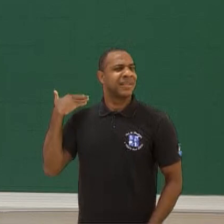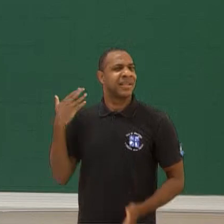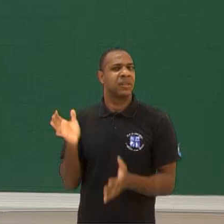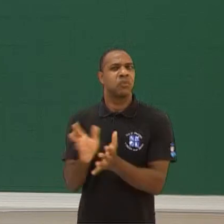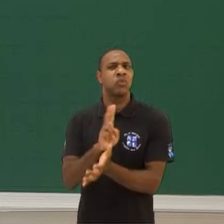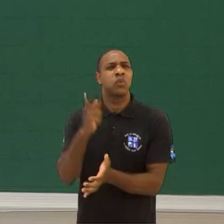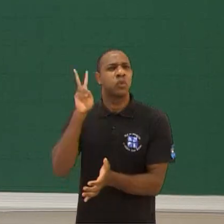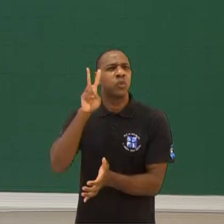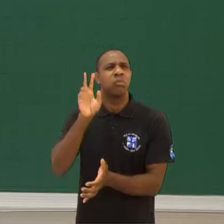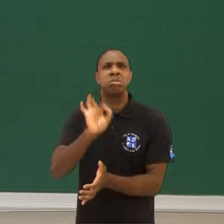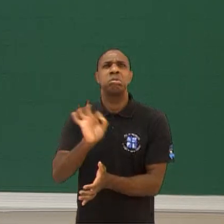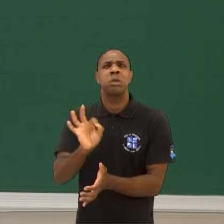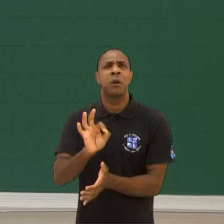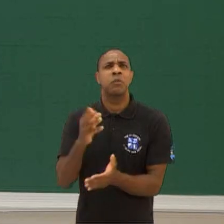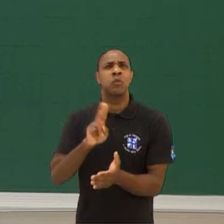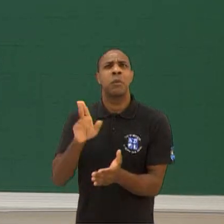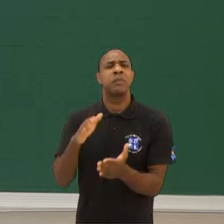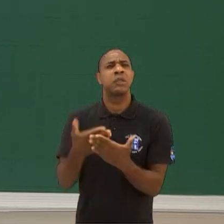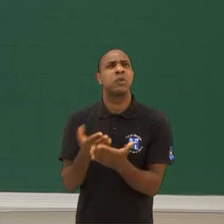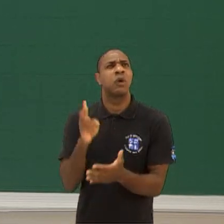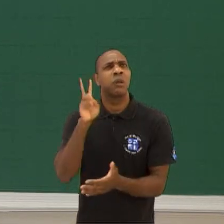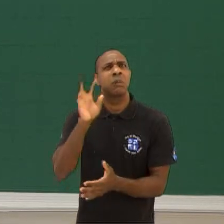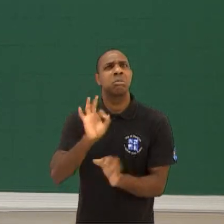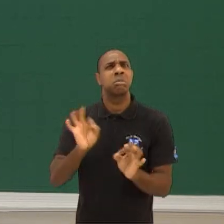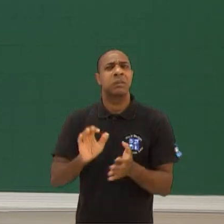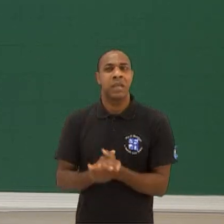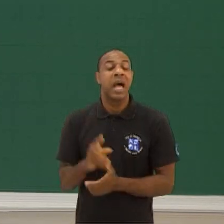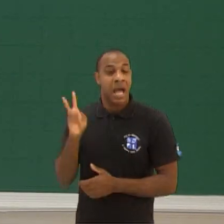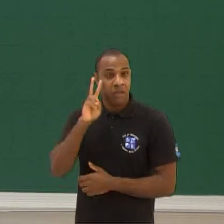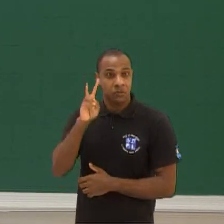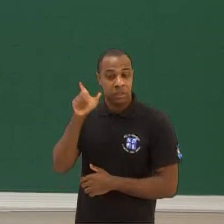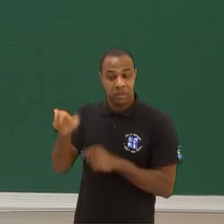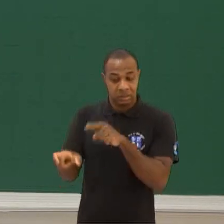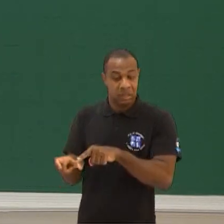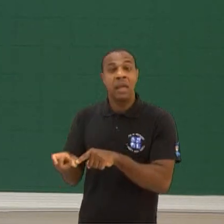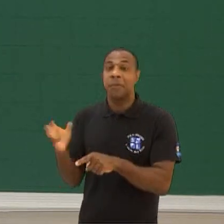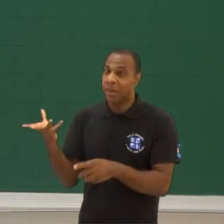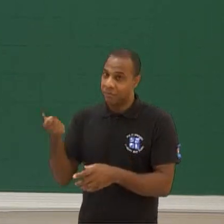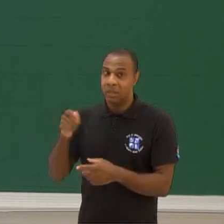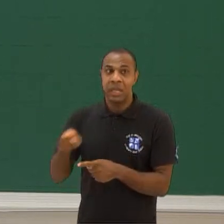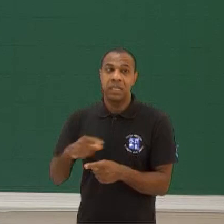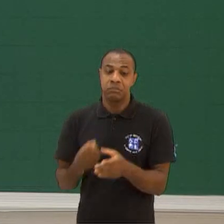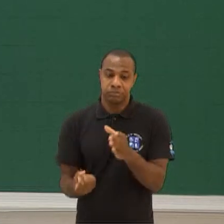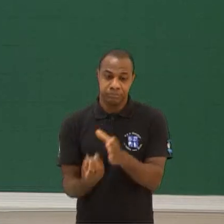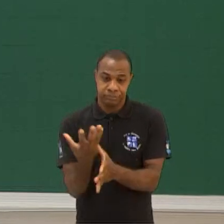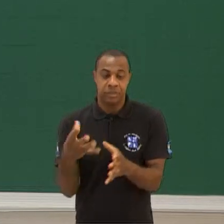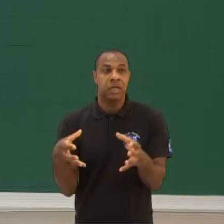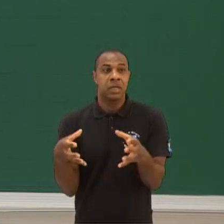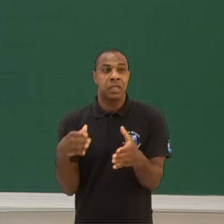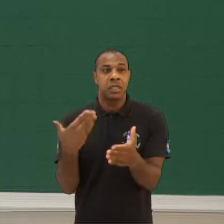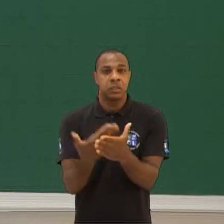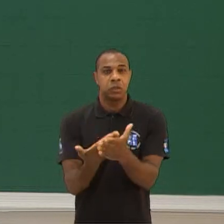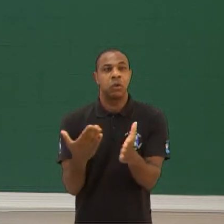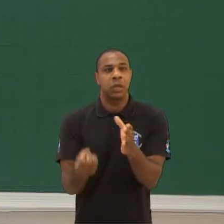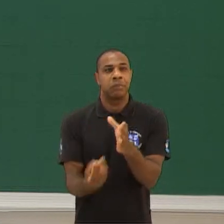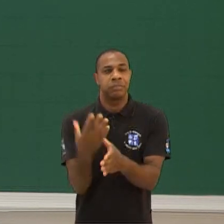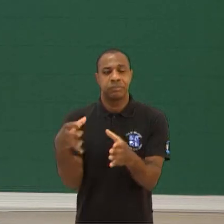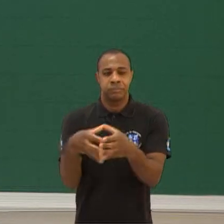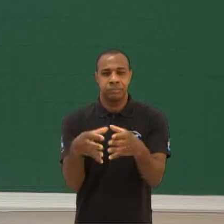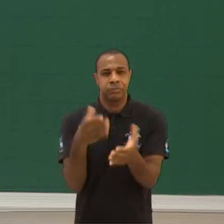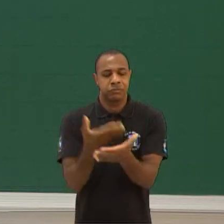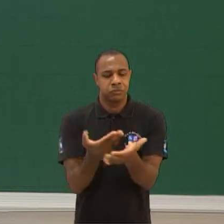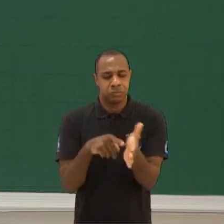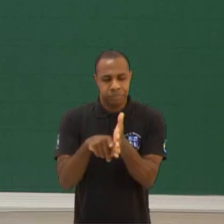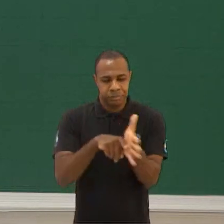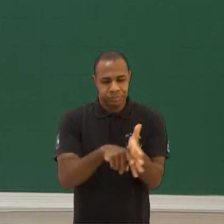nome da escola, mas você pode dar uma pesquisada. Da história de Tales é maravilhosa. Ele montou uma escola de estudos na época que ele fez, então ele teve, sim, apoio de muita